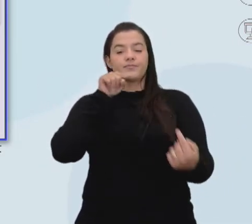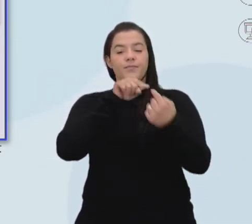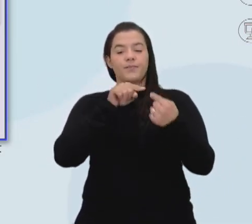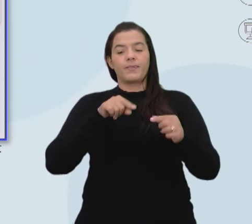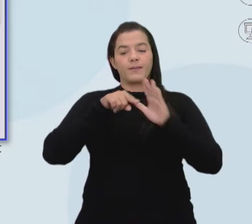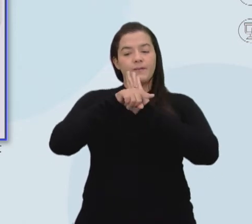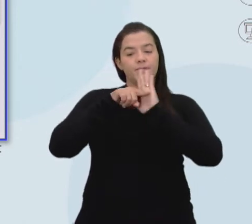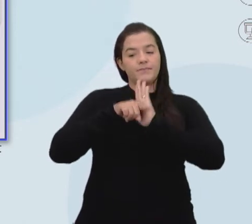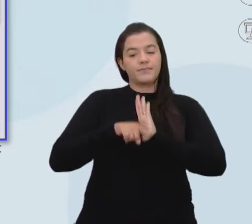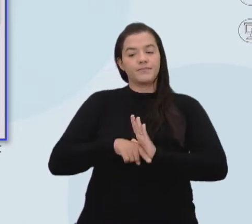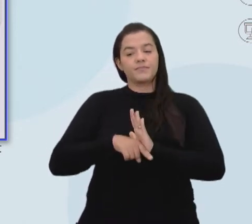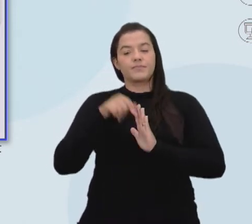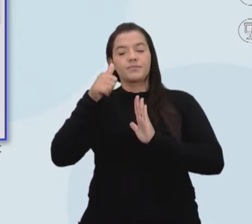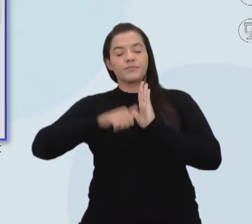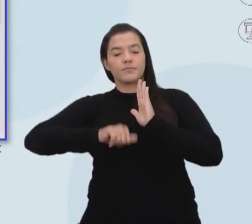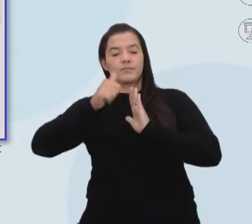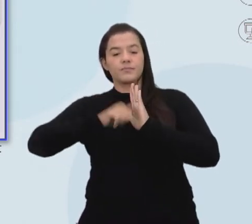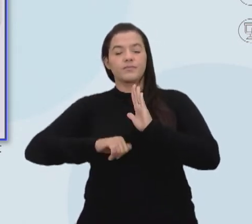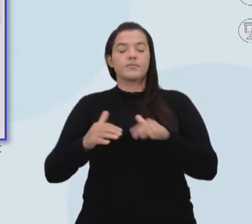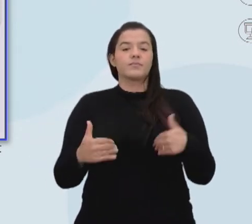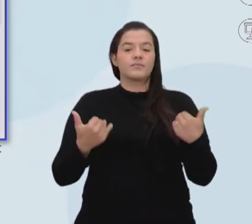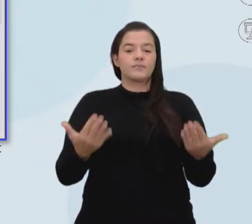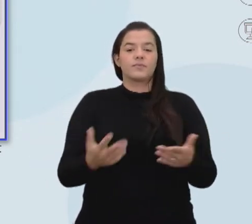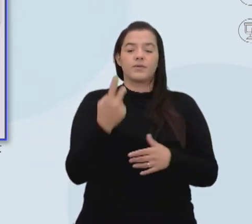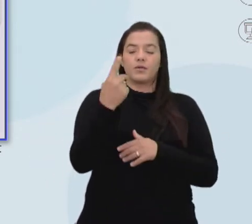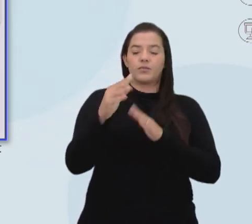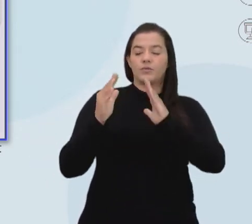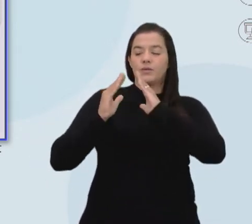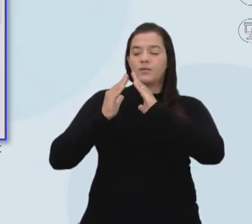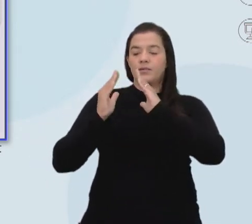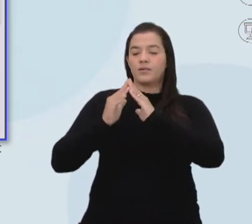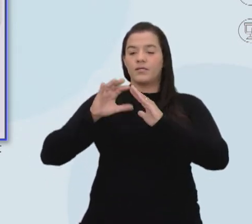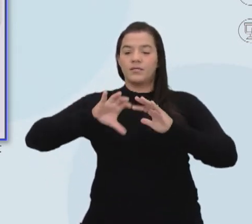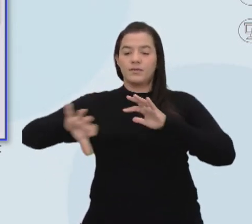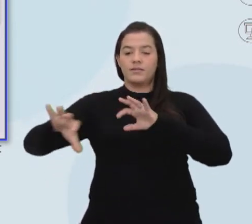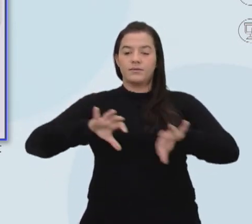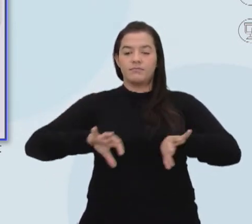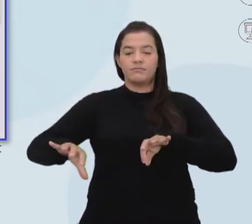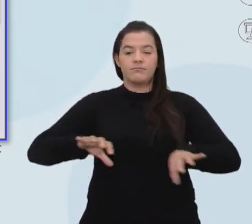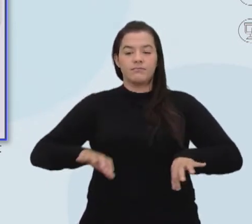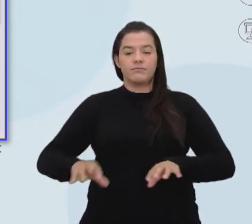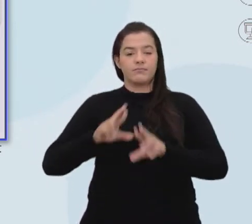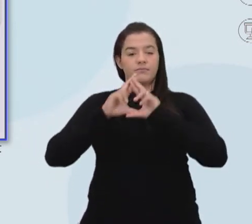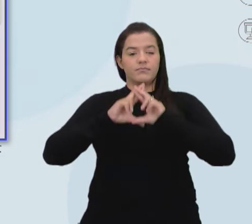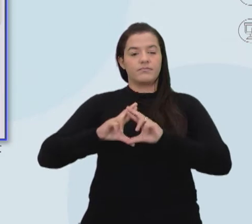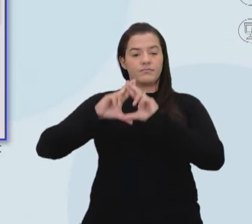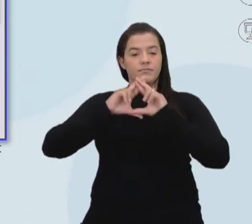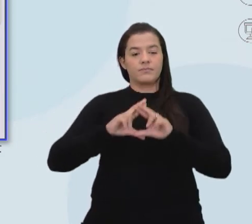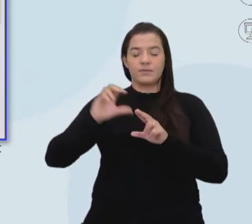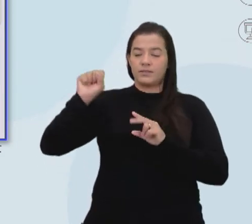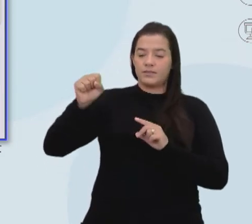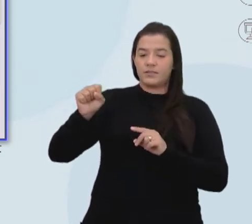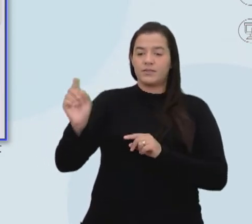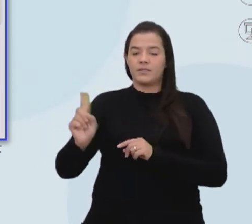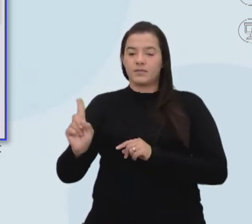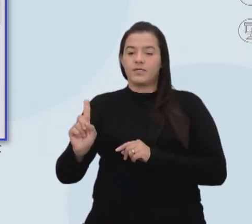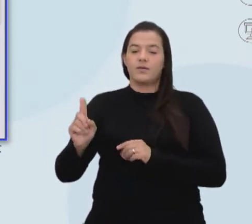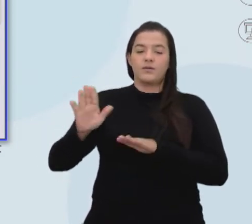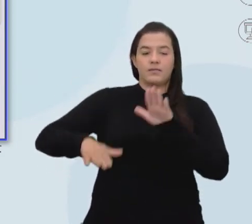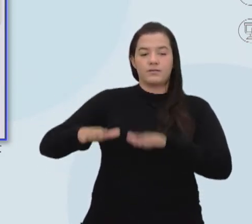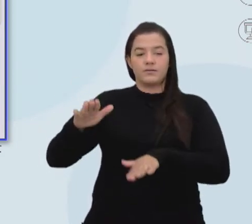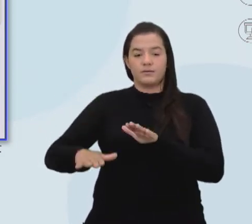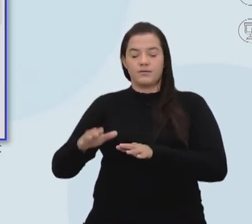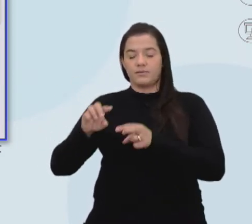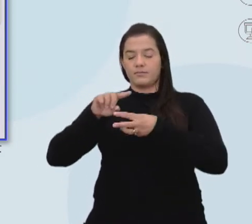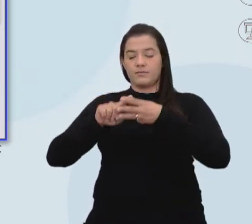caso. Qual que é a eu, pergunta? Tá, veja, na sua residência, é feita a separação de lixo para reciclagem? Eu coloquei 3 opções, sim, não e às vezes, tá?